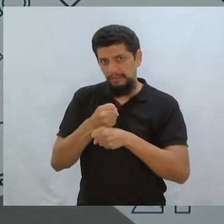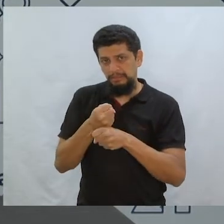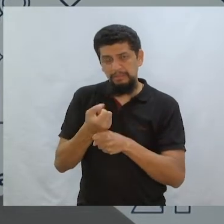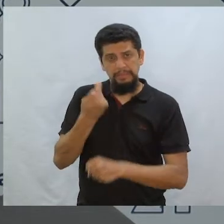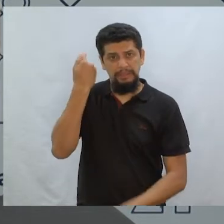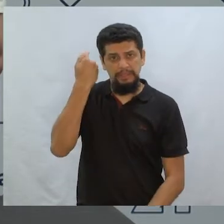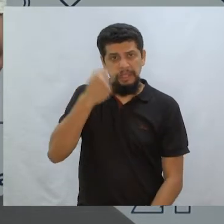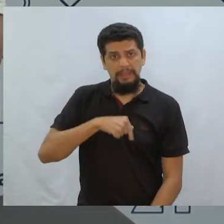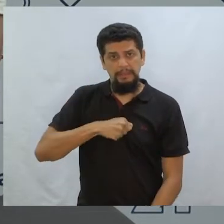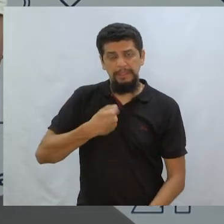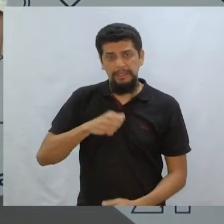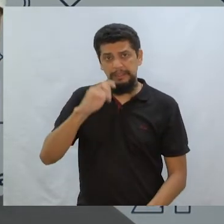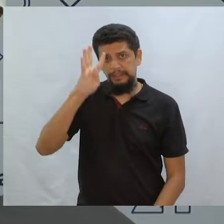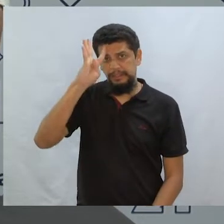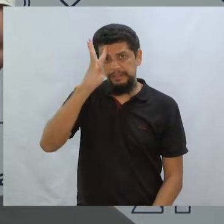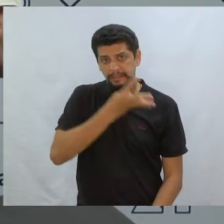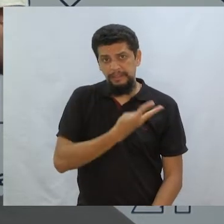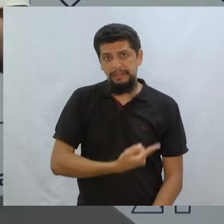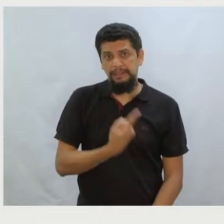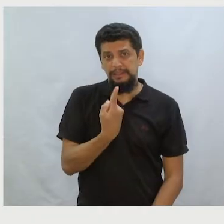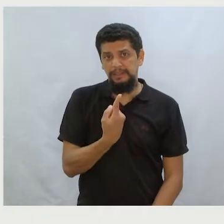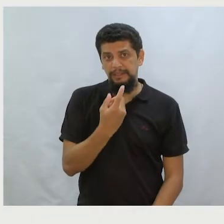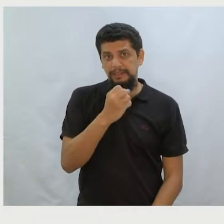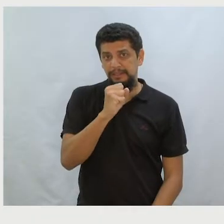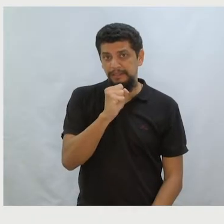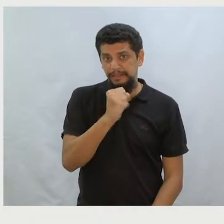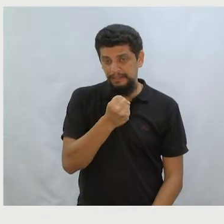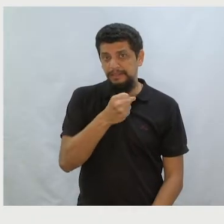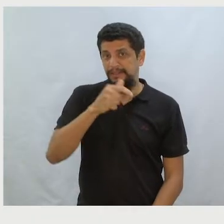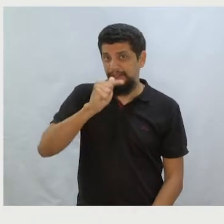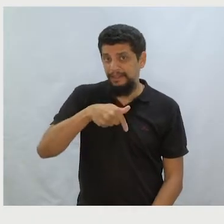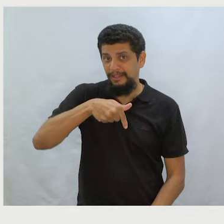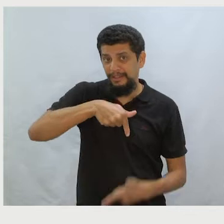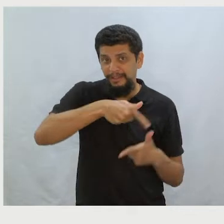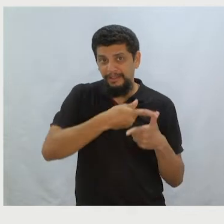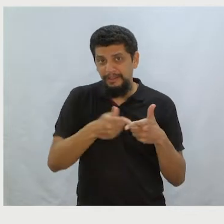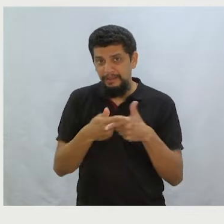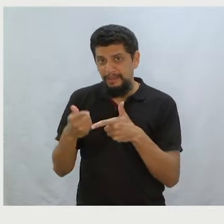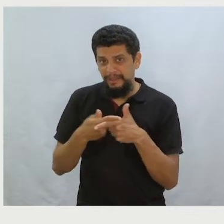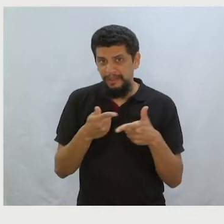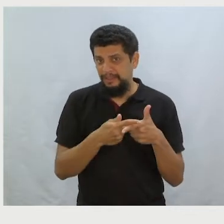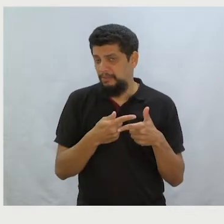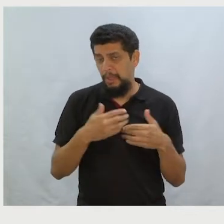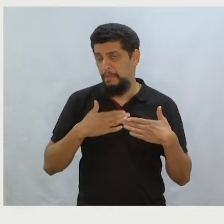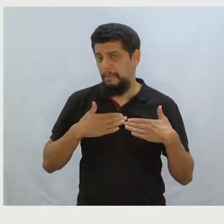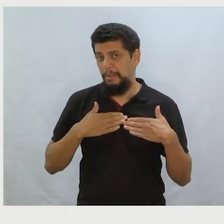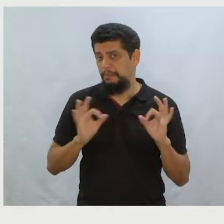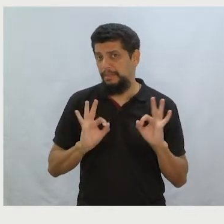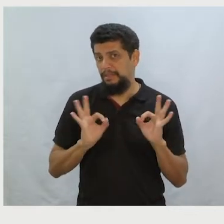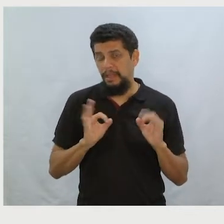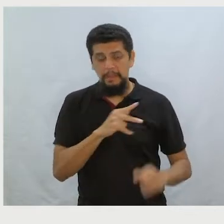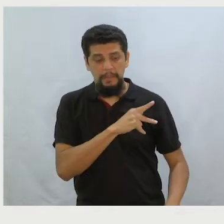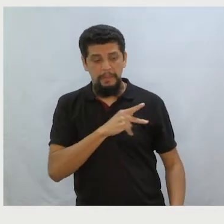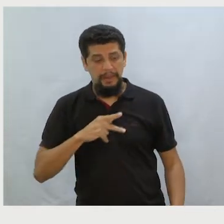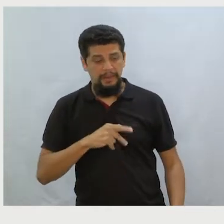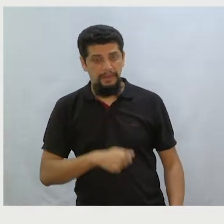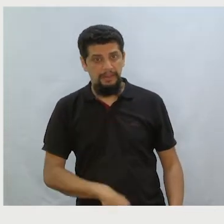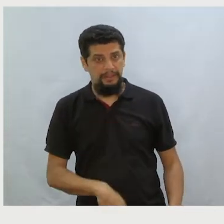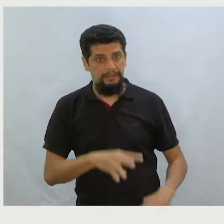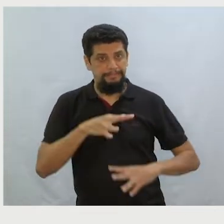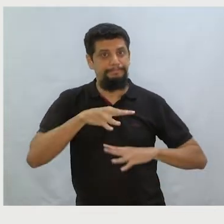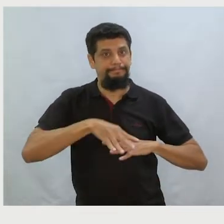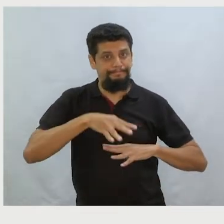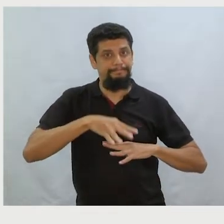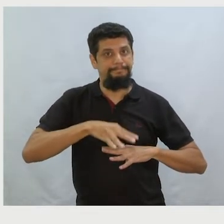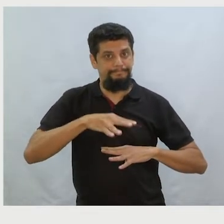passado eu tive que resolver 187 e não foi nem para mim foi para o professor